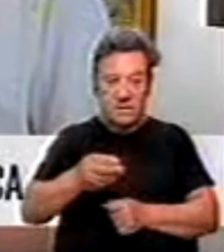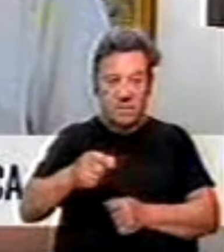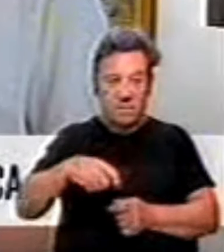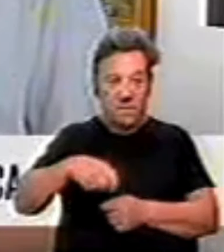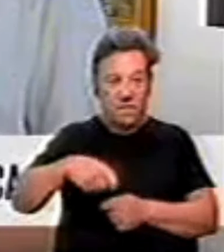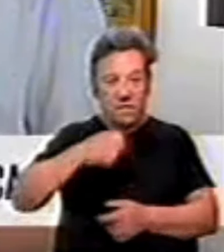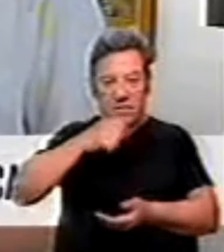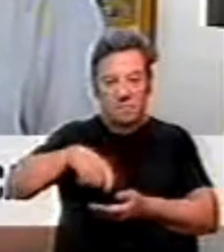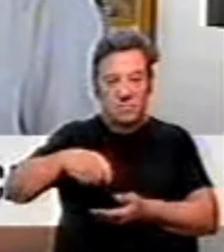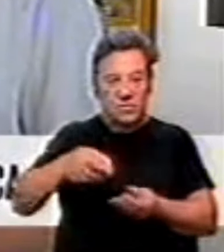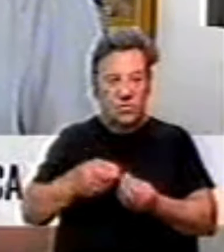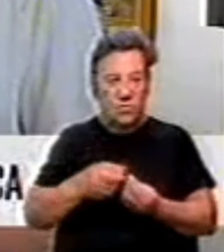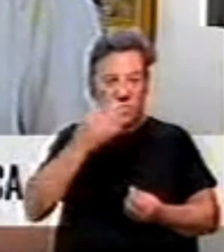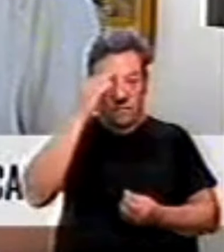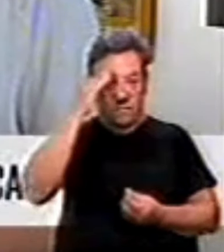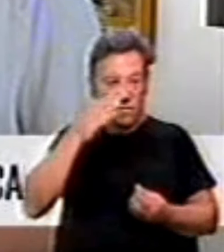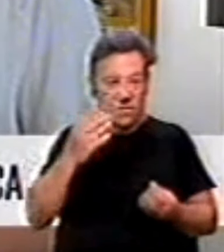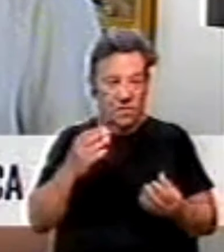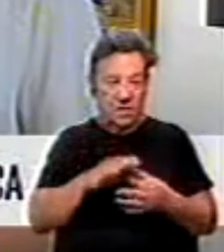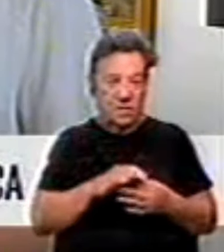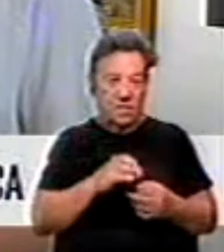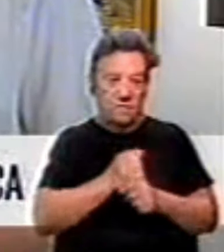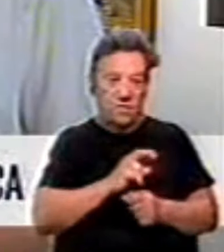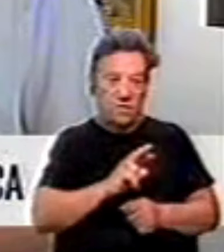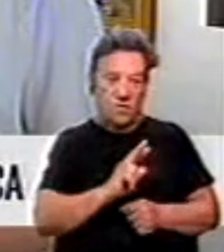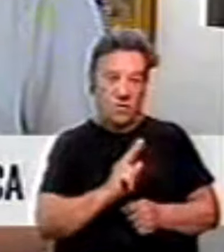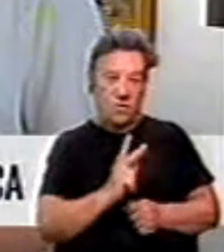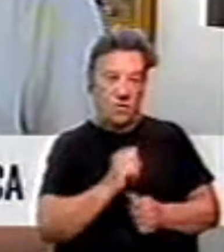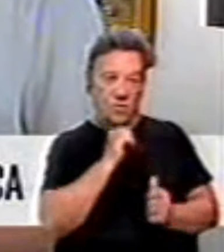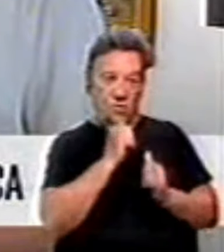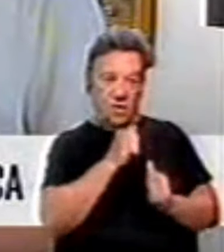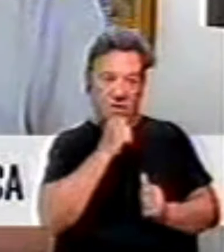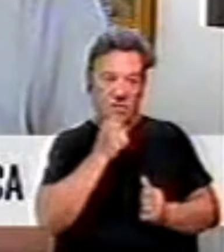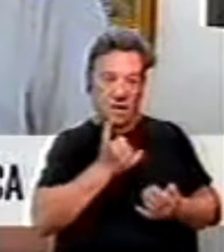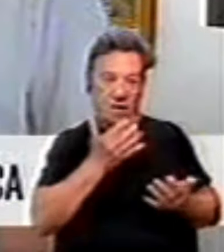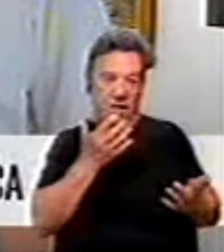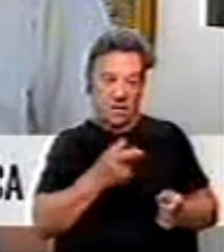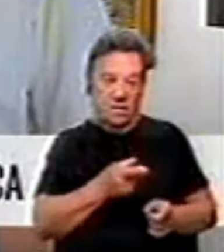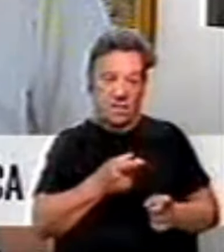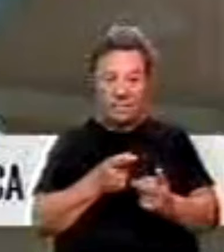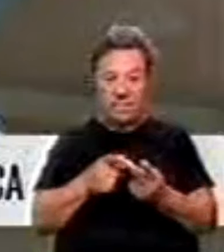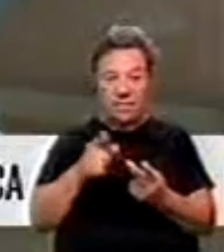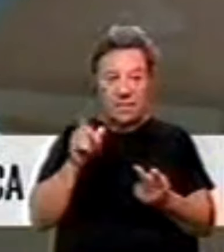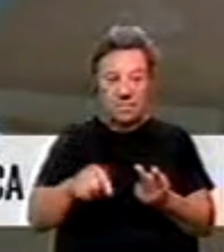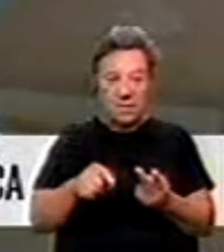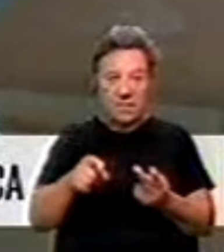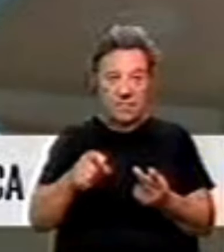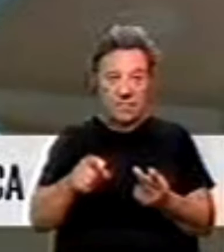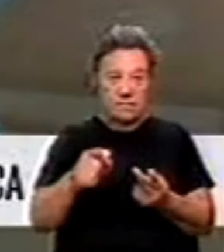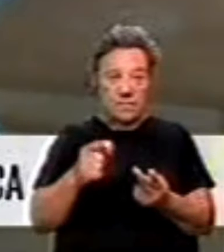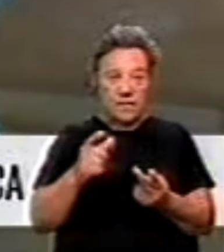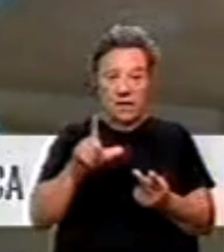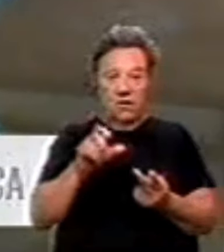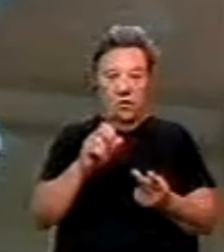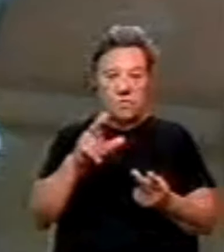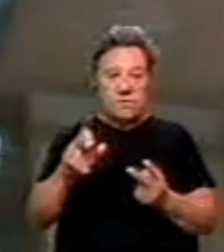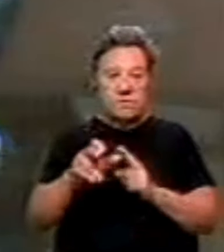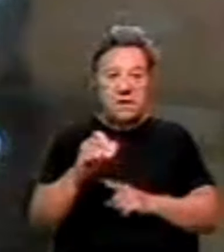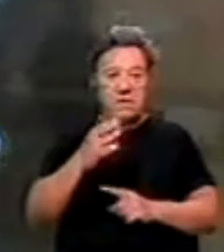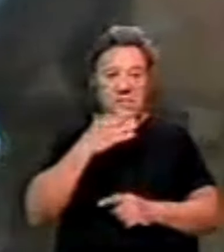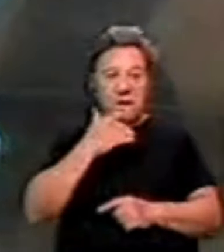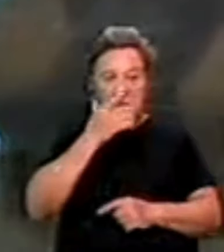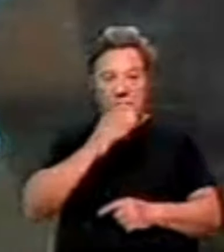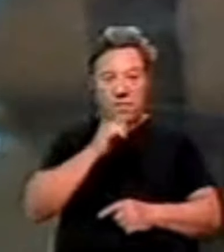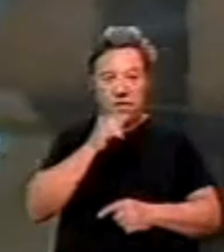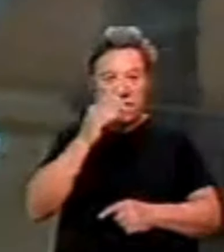se misturava com o vidrado de forma a ficarmos com esta tonalidade azul clara, e também a louça branca, que era mais comum,